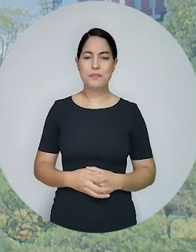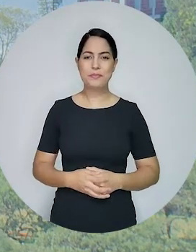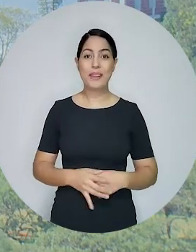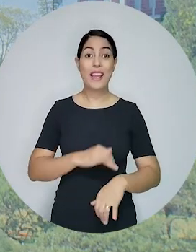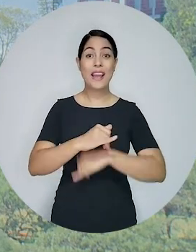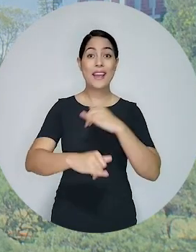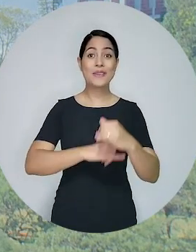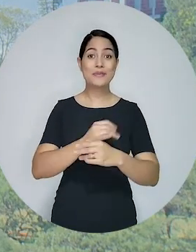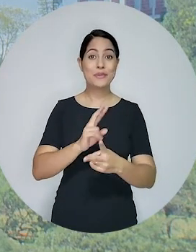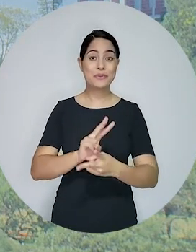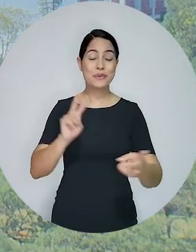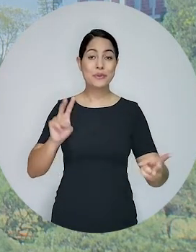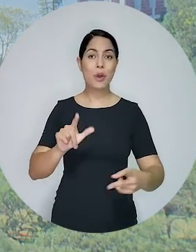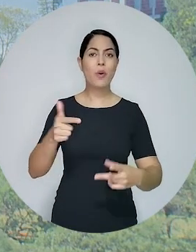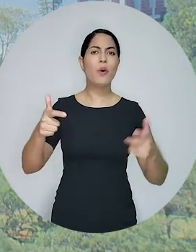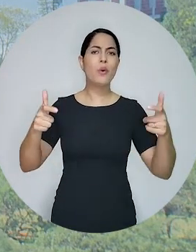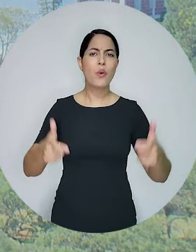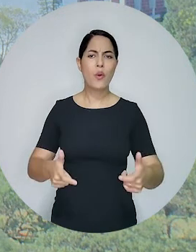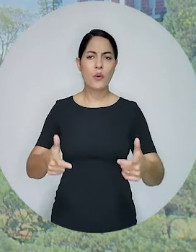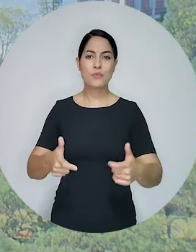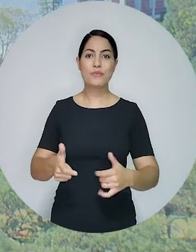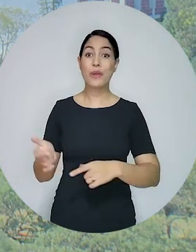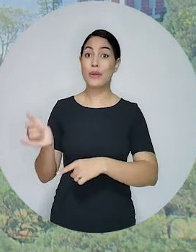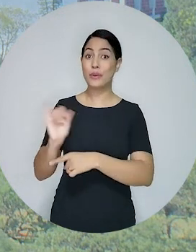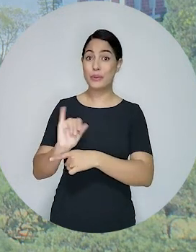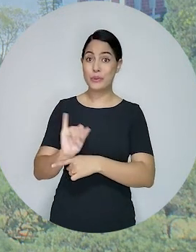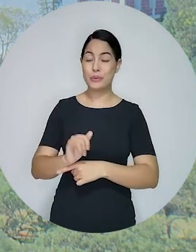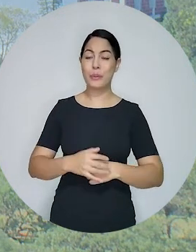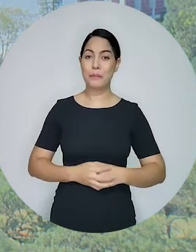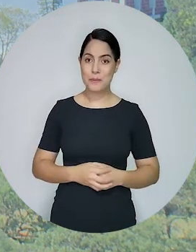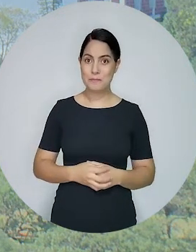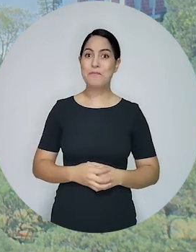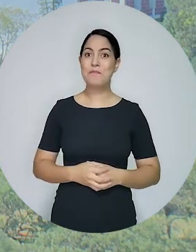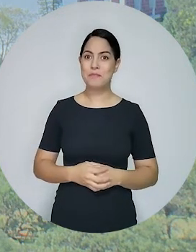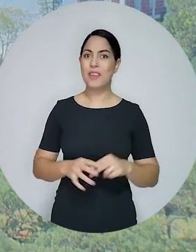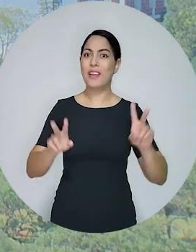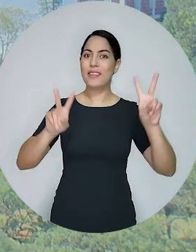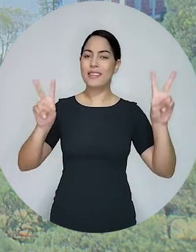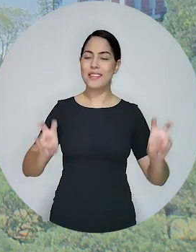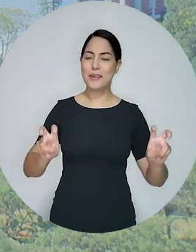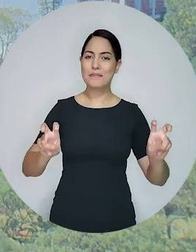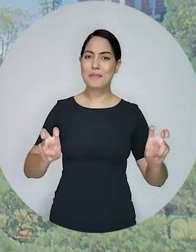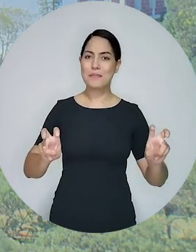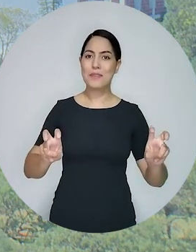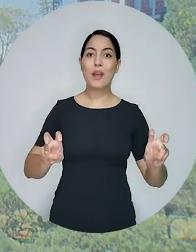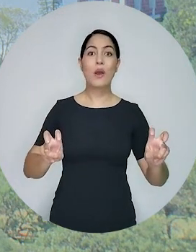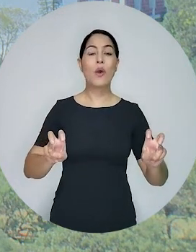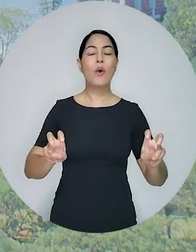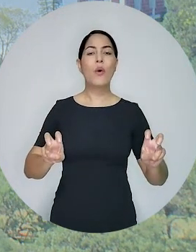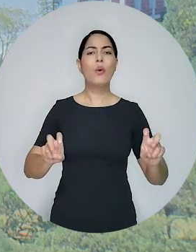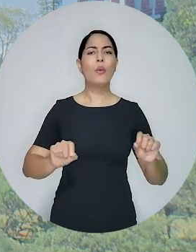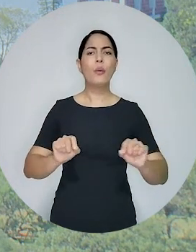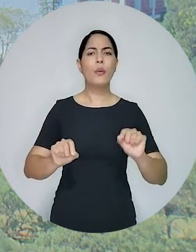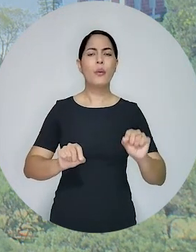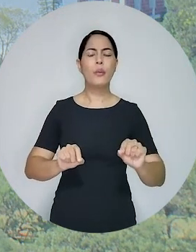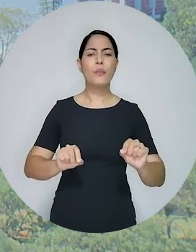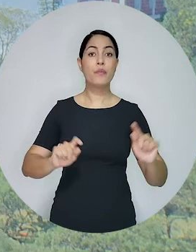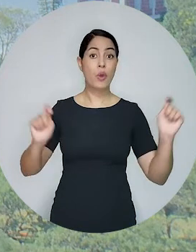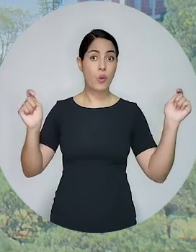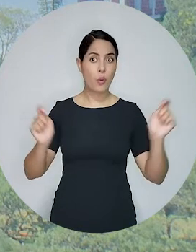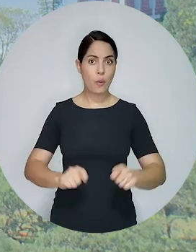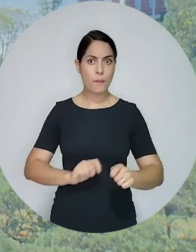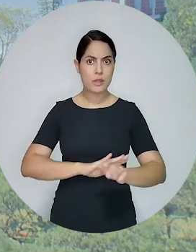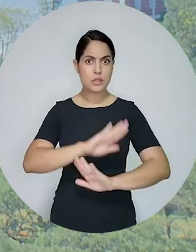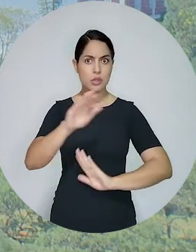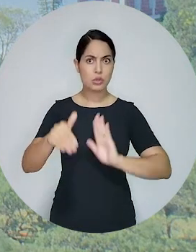virtual aconteceu no YouTube da Escola Superior de Advocacia Nacional e tratou da seguinte temática: